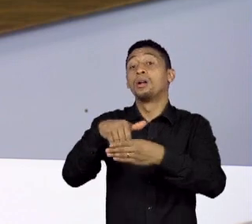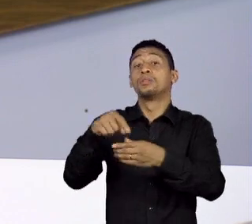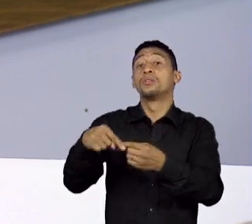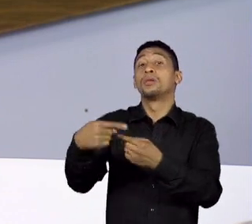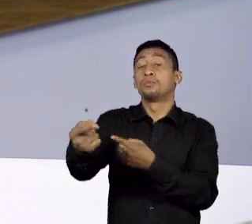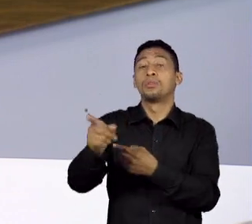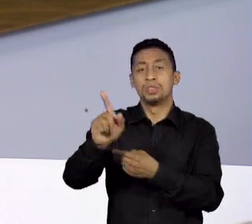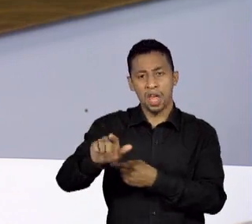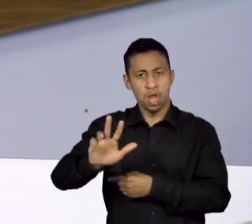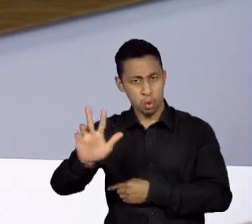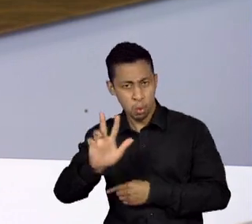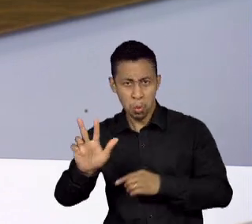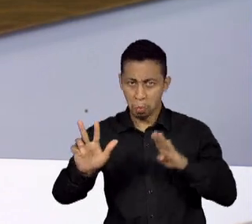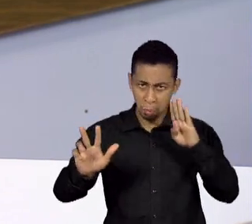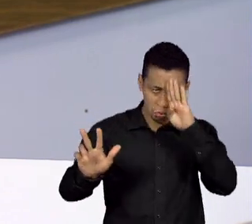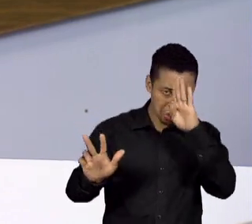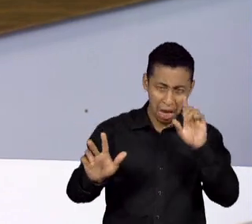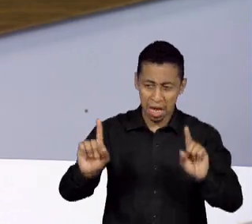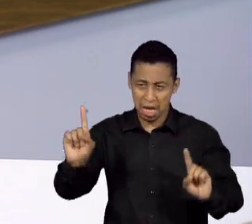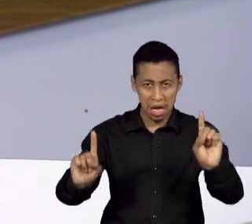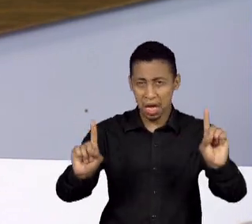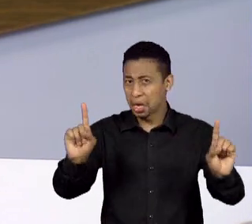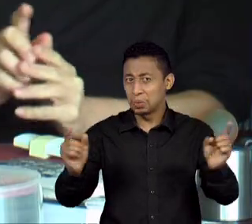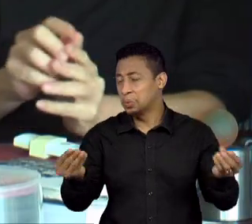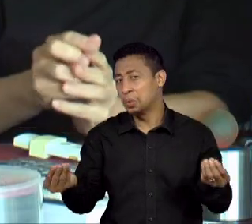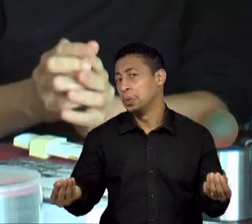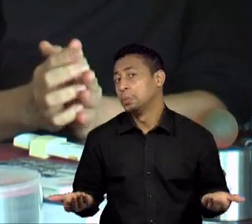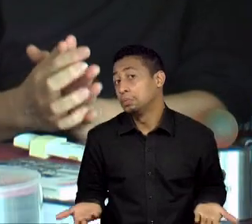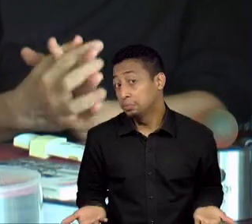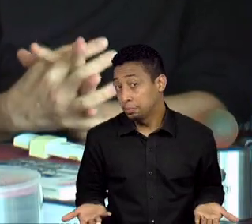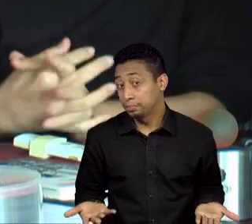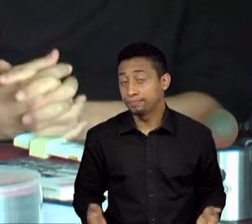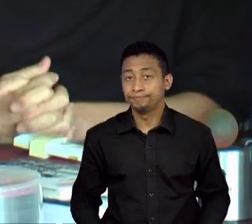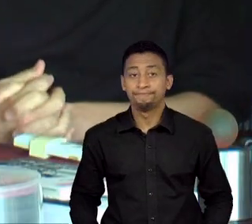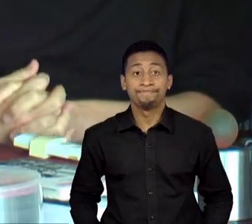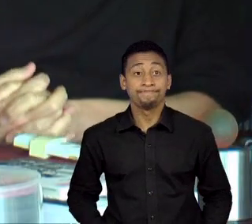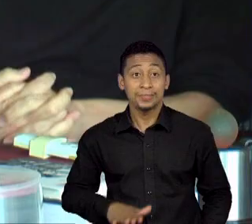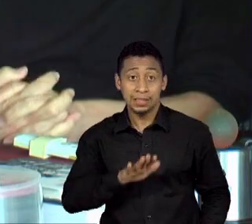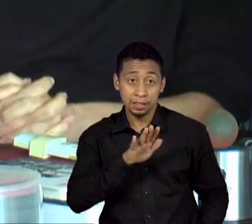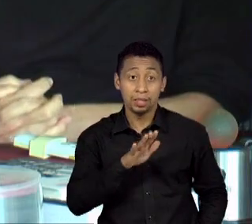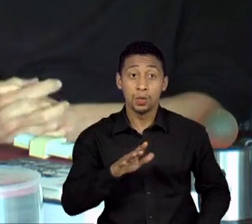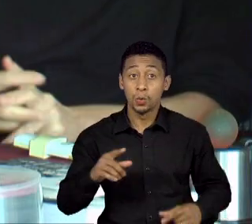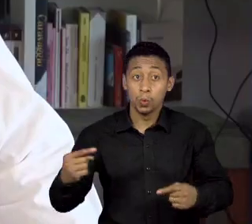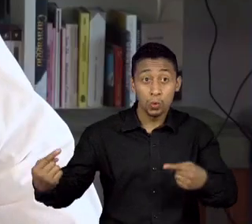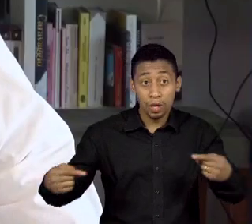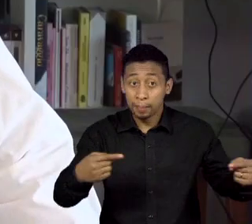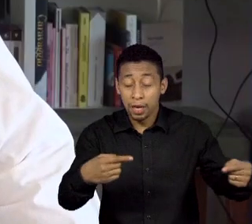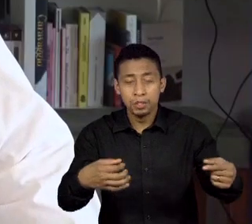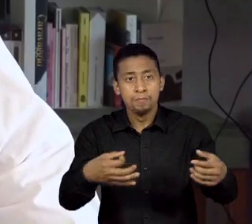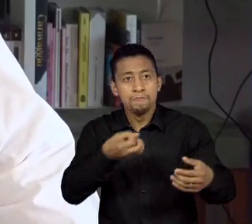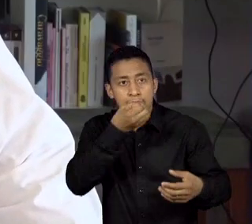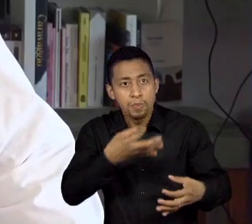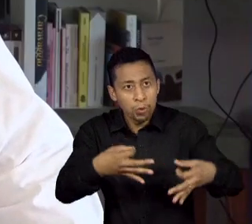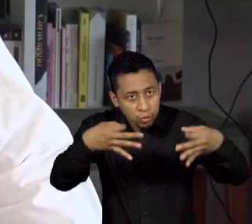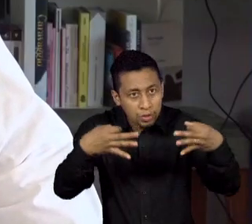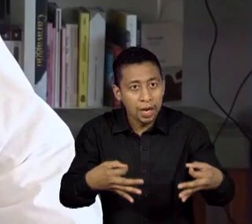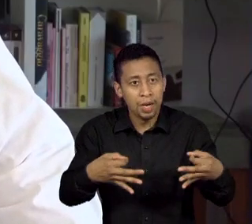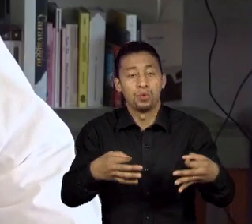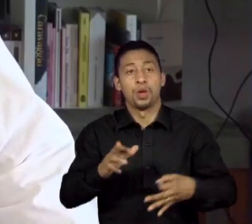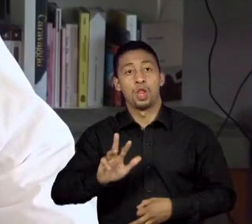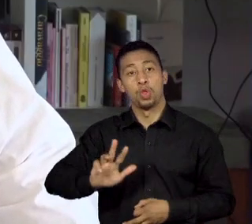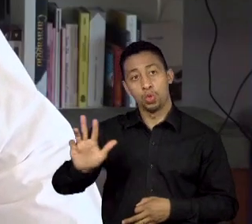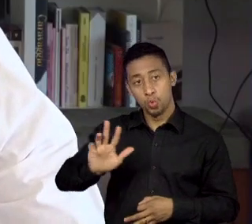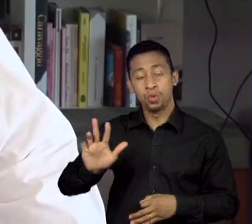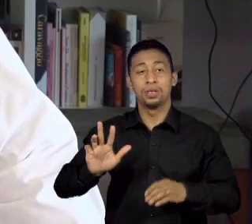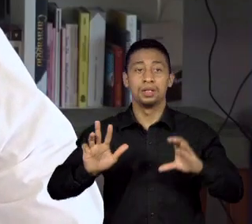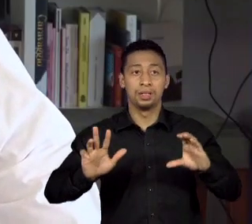Lula e Bolsonaro, como propõe o livro. Assim. Para mim, o debate ideal seria entre Lula e Ciro, seria o debate ideal